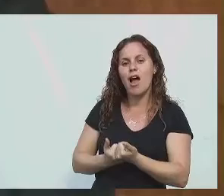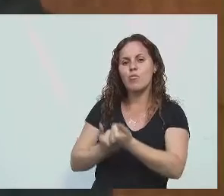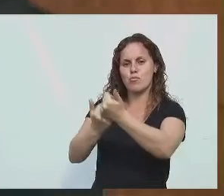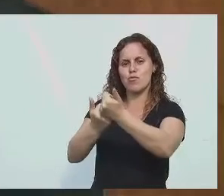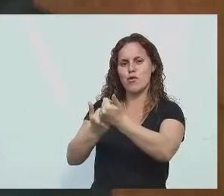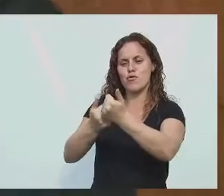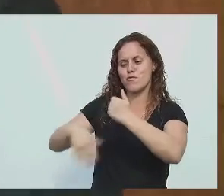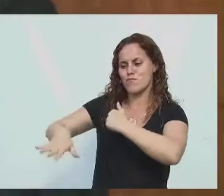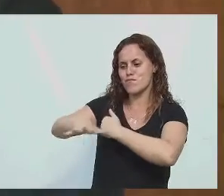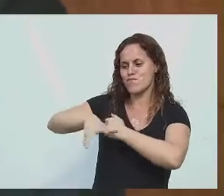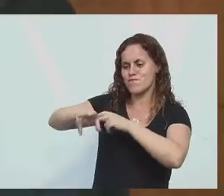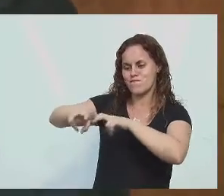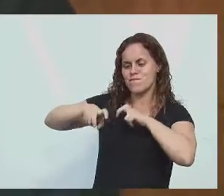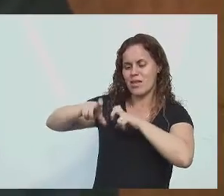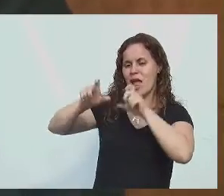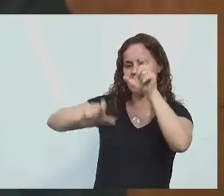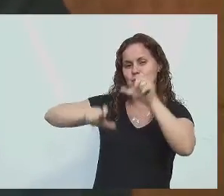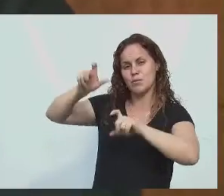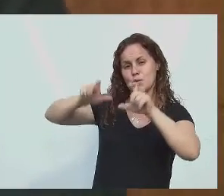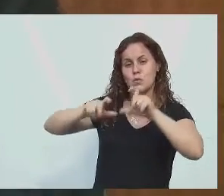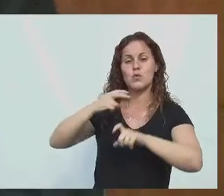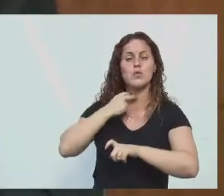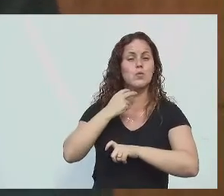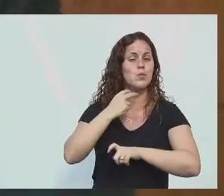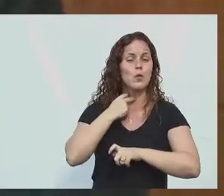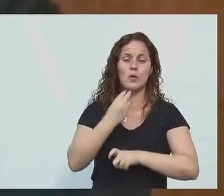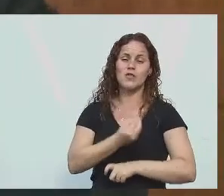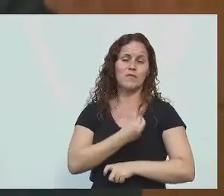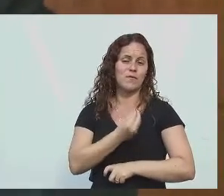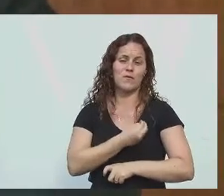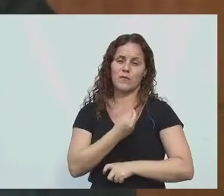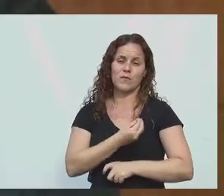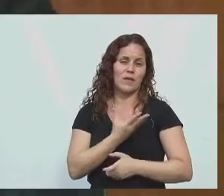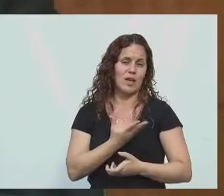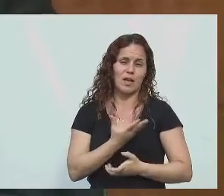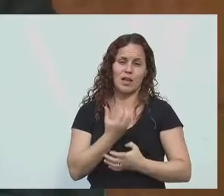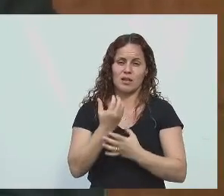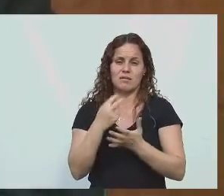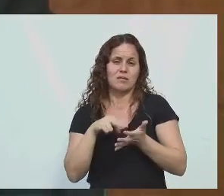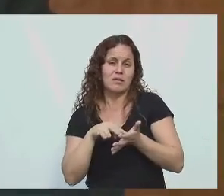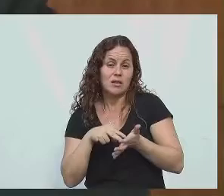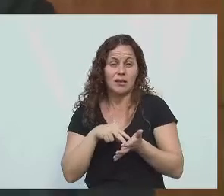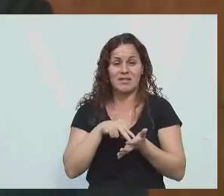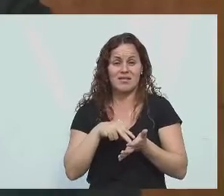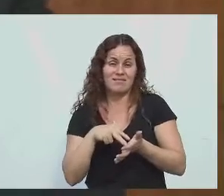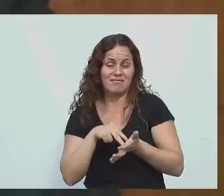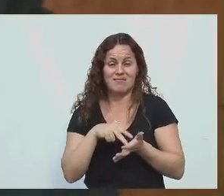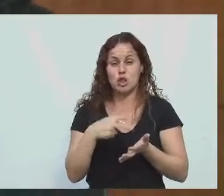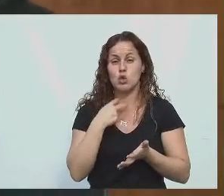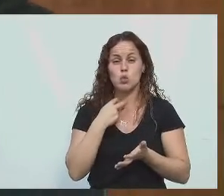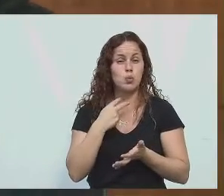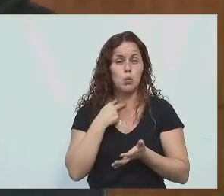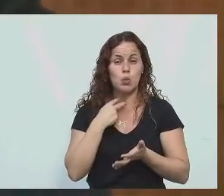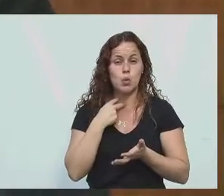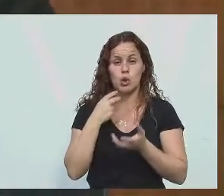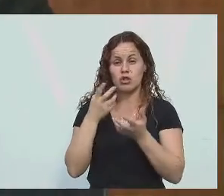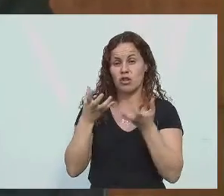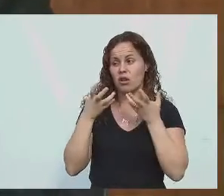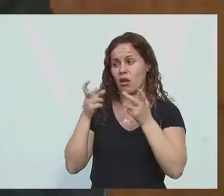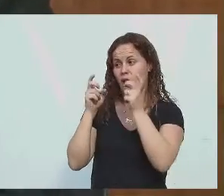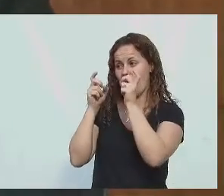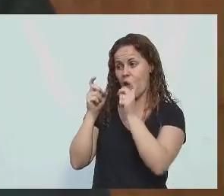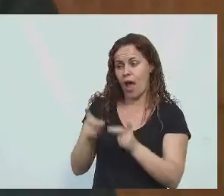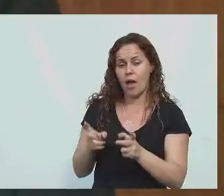pessoas que vivem no campo não podem viver ali de maneira insegura, né, a ponto de querer até abandonar